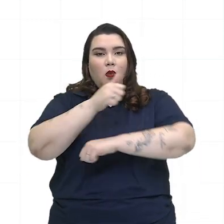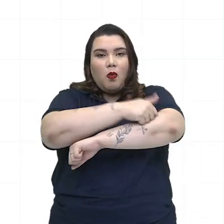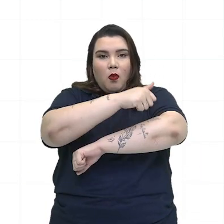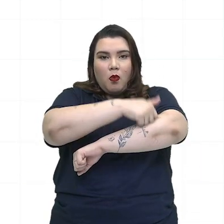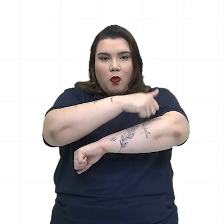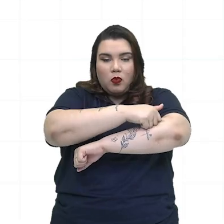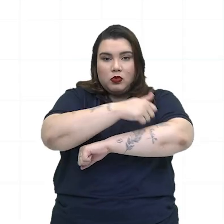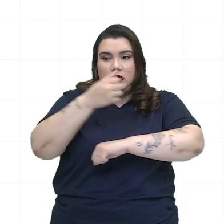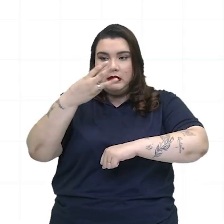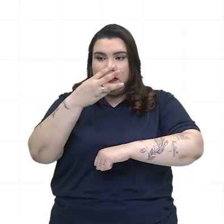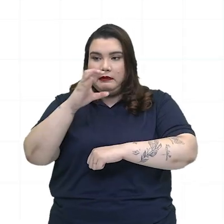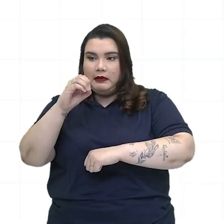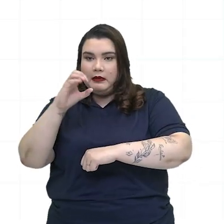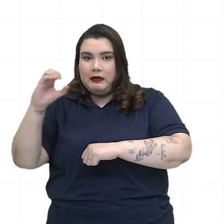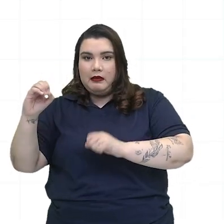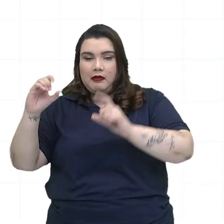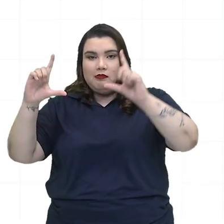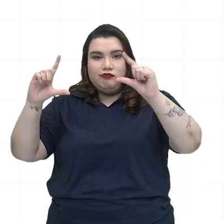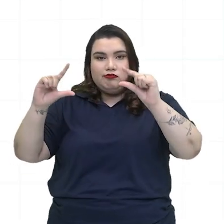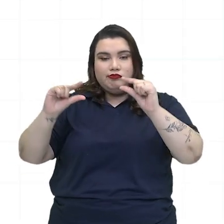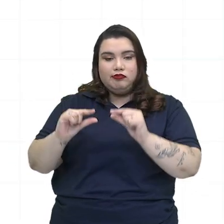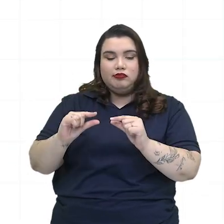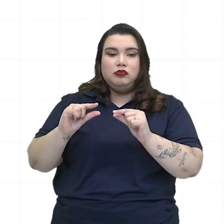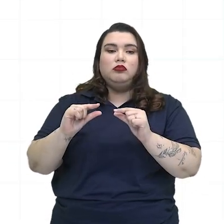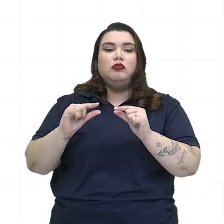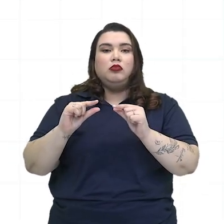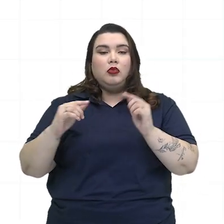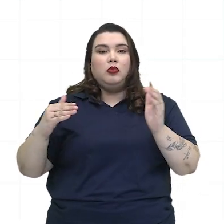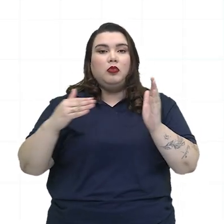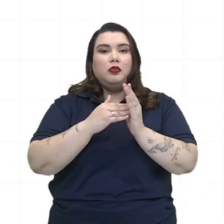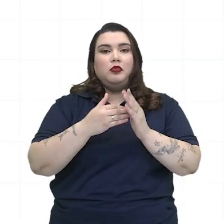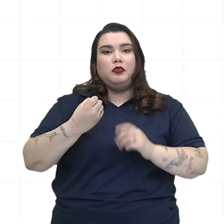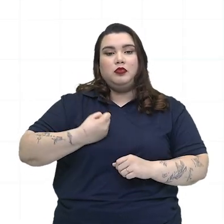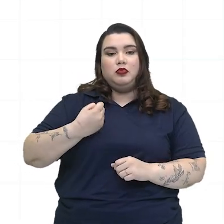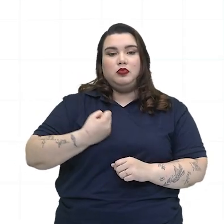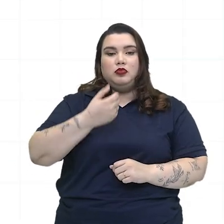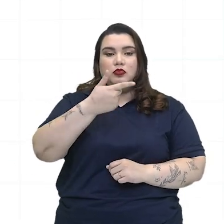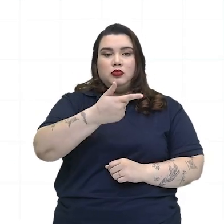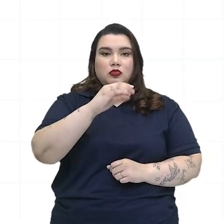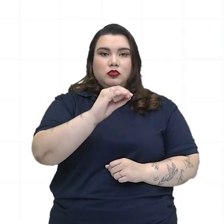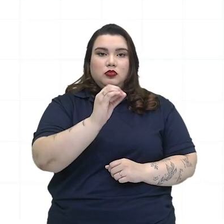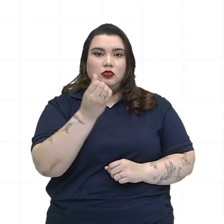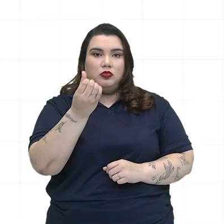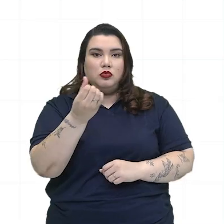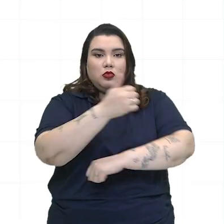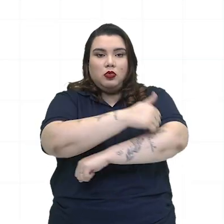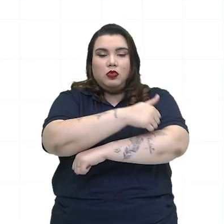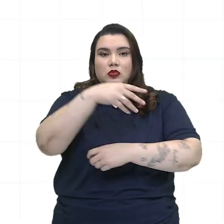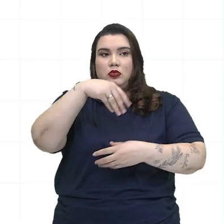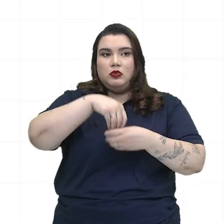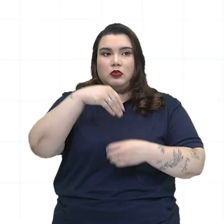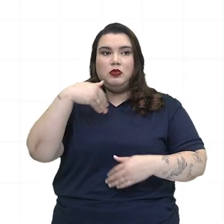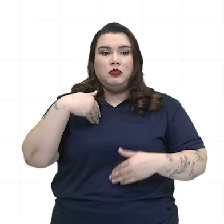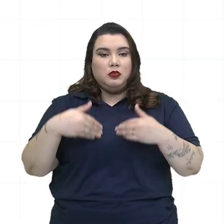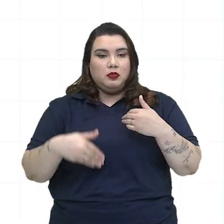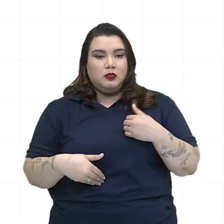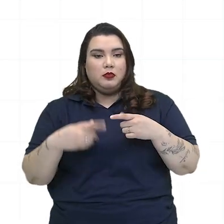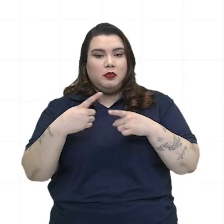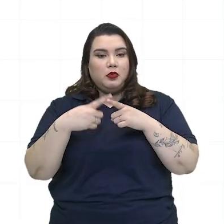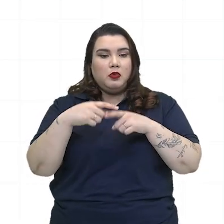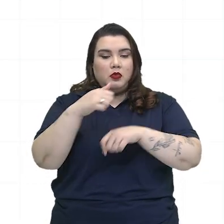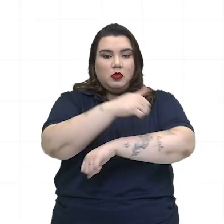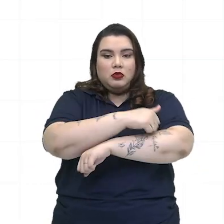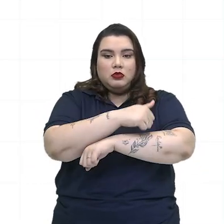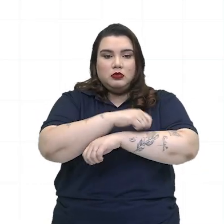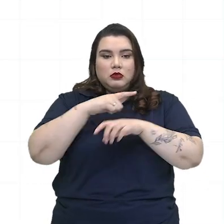né, eles vão se unindo e quando chega na fase adulta nós temos em torno de 206 ossos, né, porque esses ossos eles vão